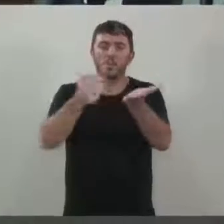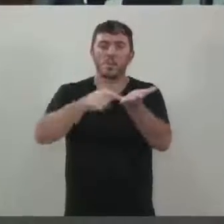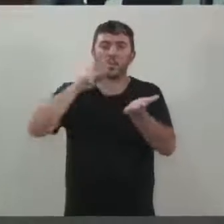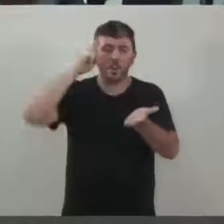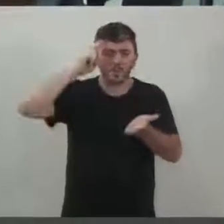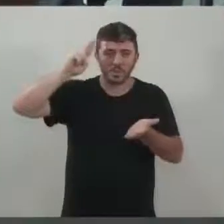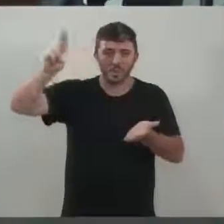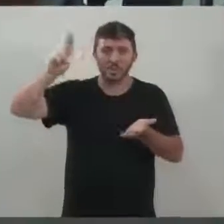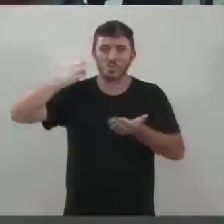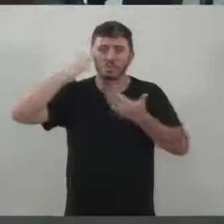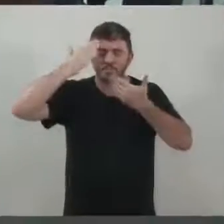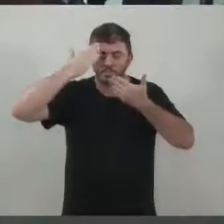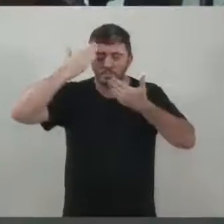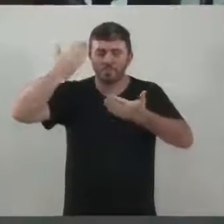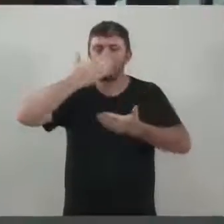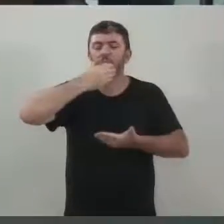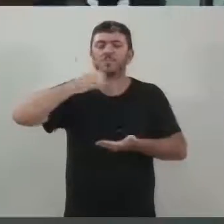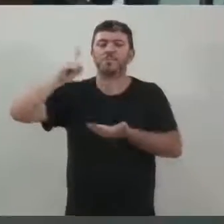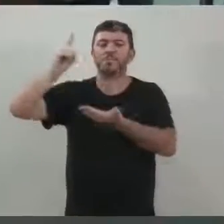a Deus.